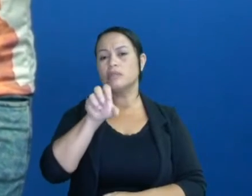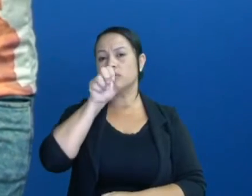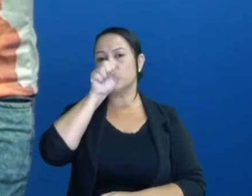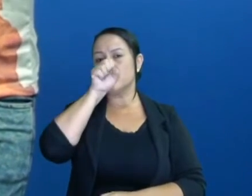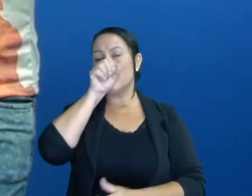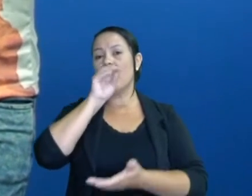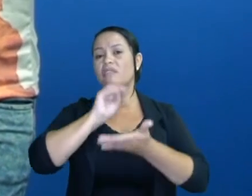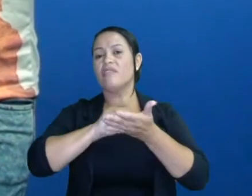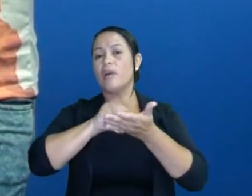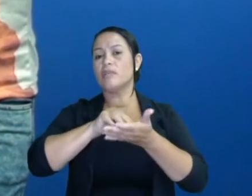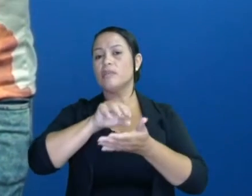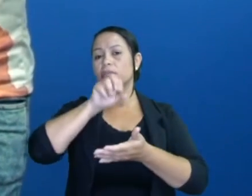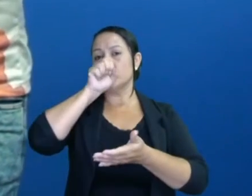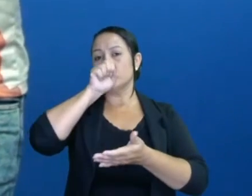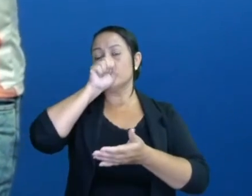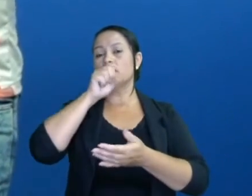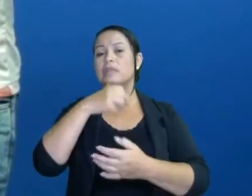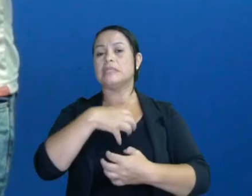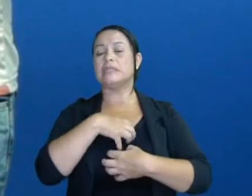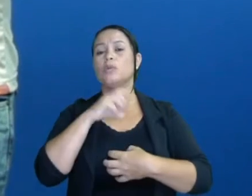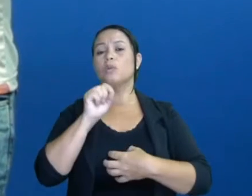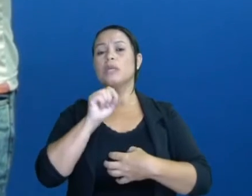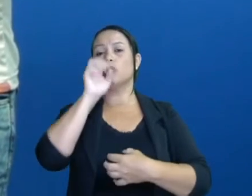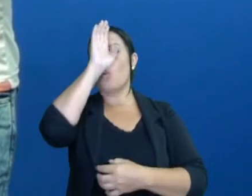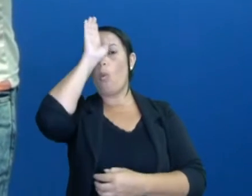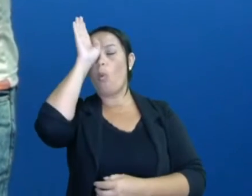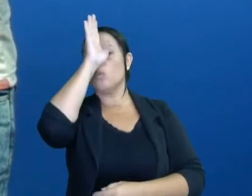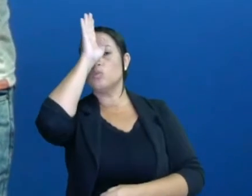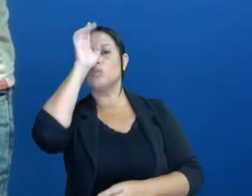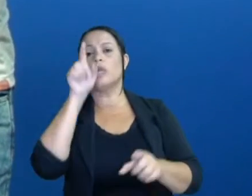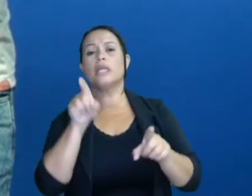de ar, causa tontura, causa